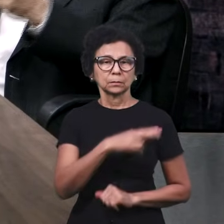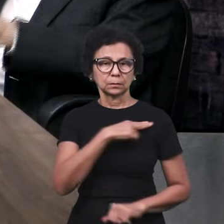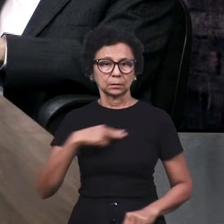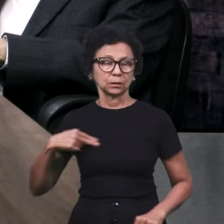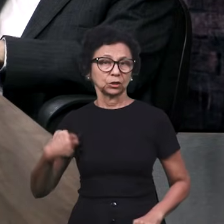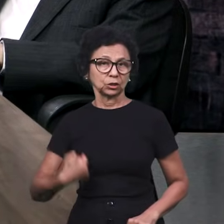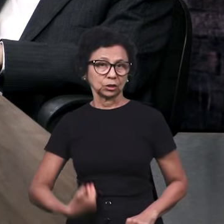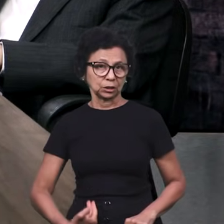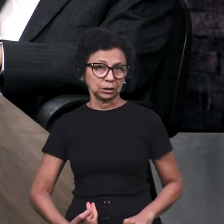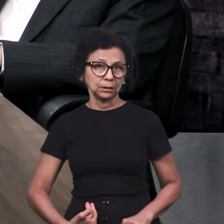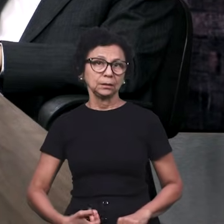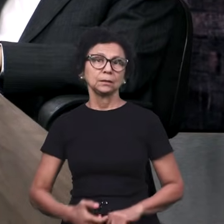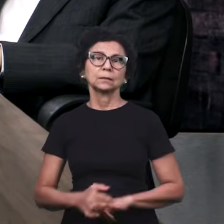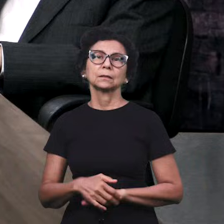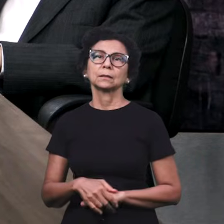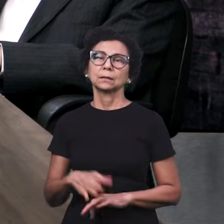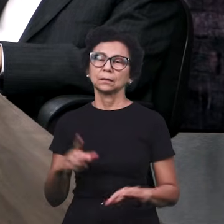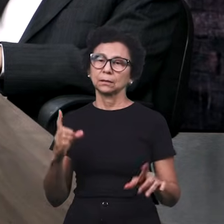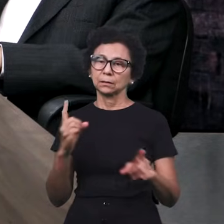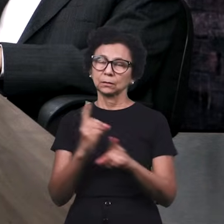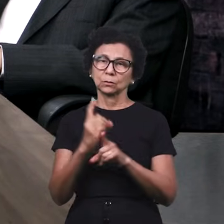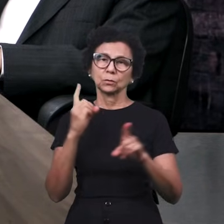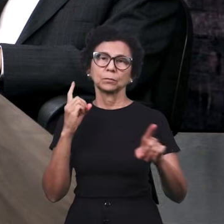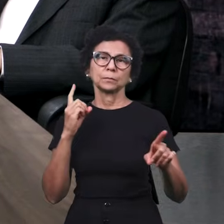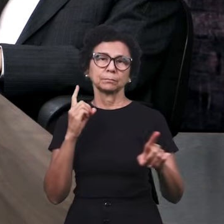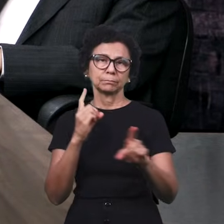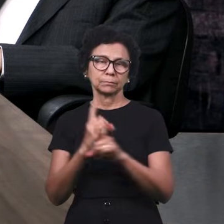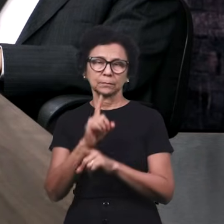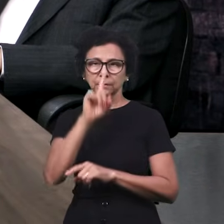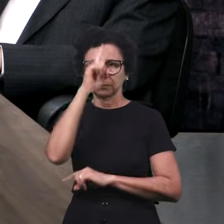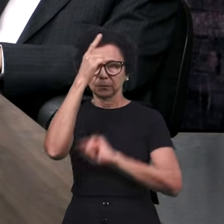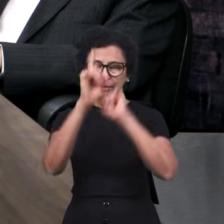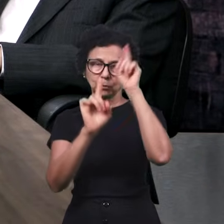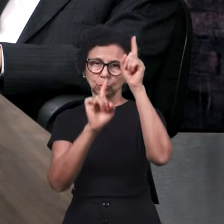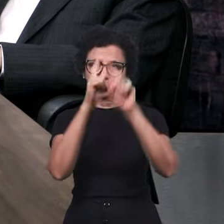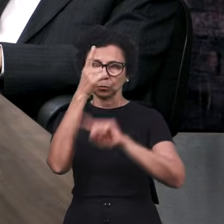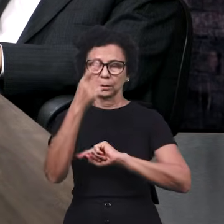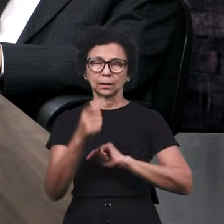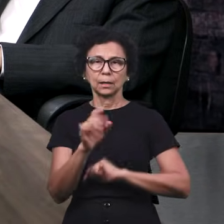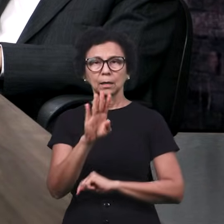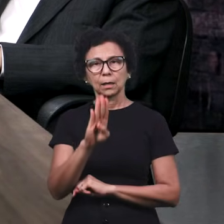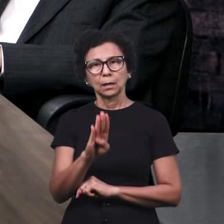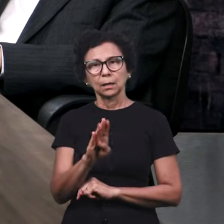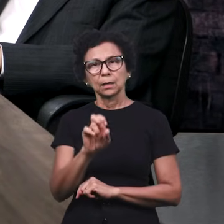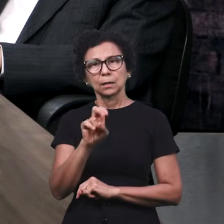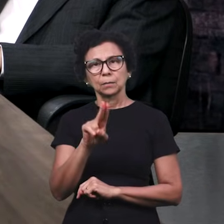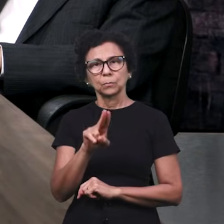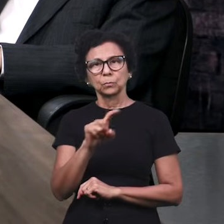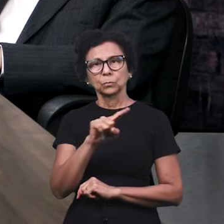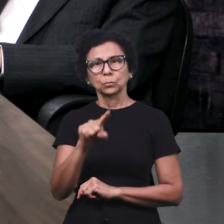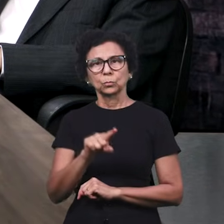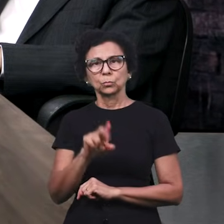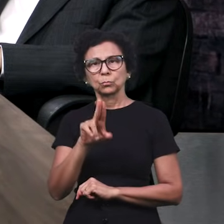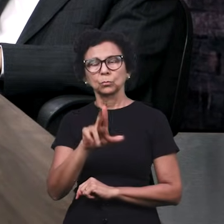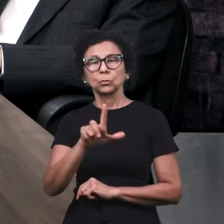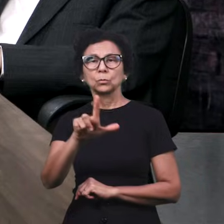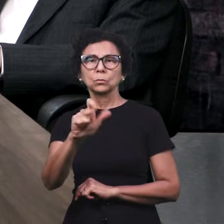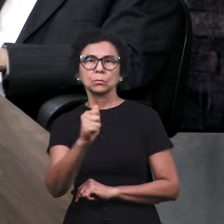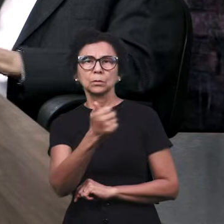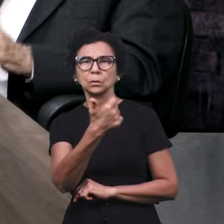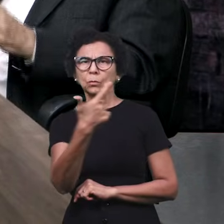até a Europa por meio dos árabes. E os portugueses aperfeiçoaram. O astrolábio,